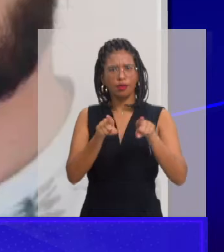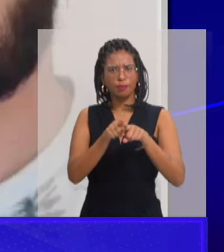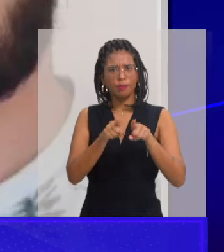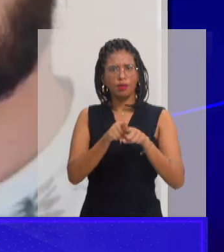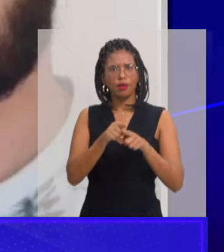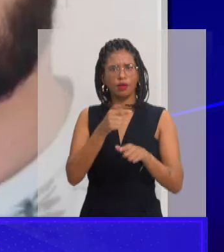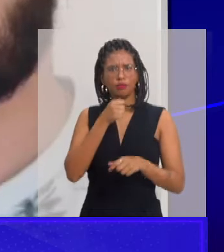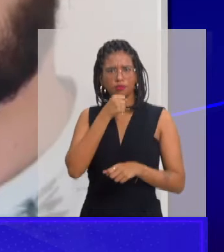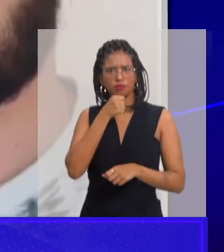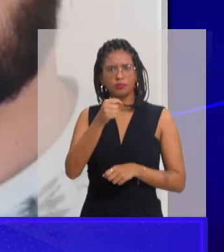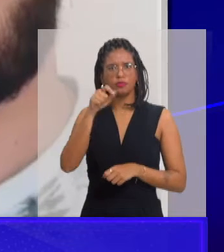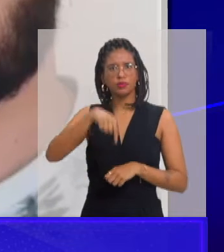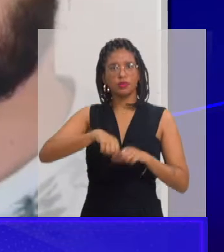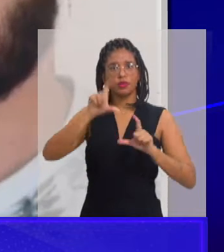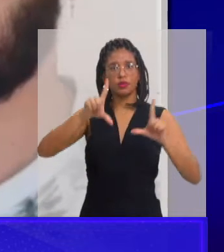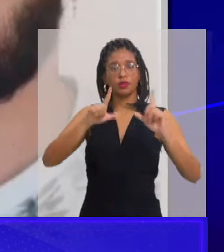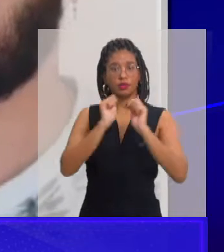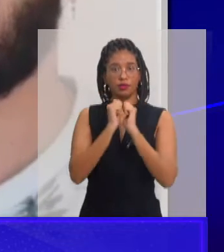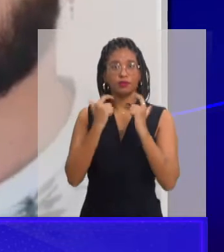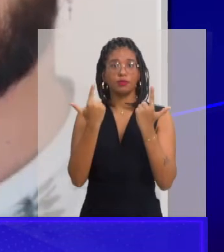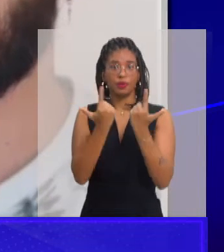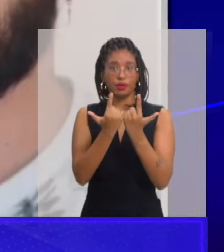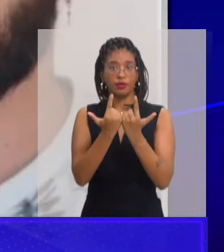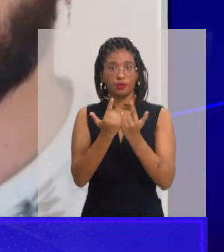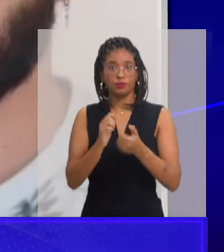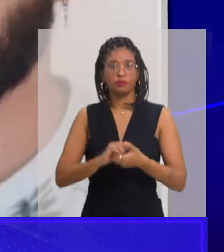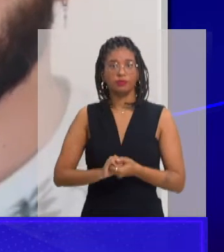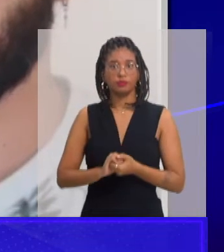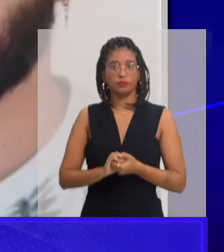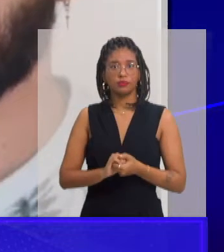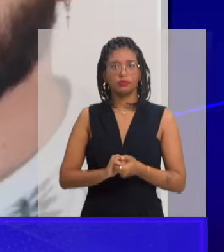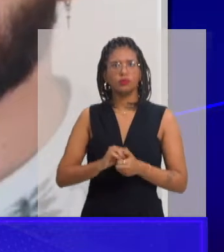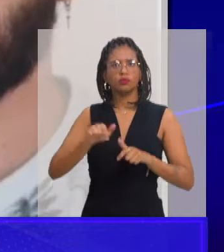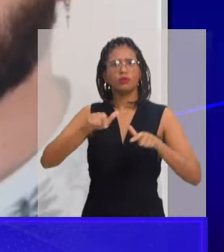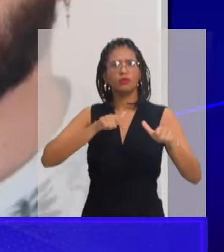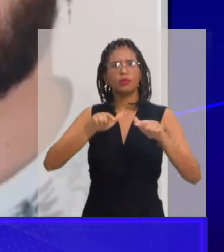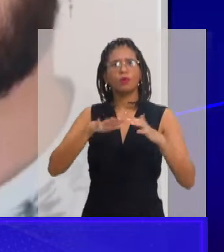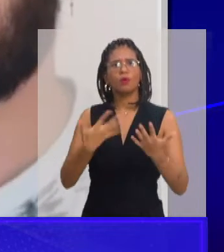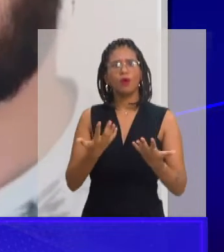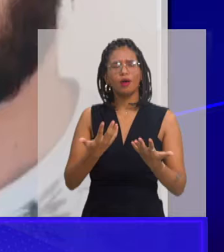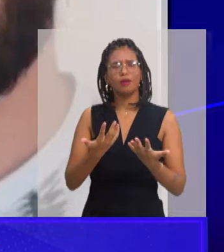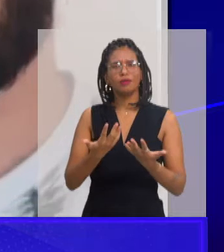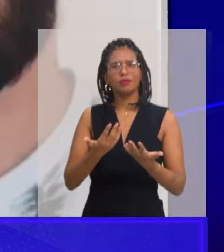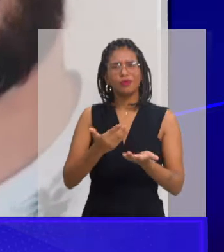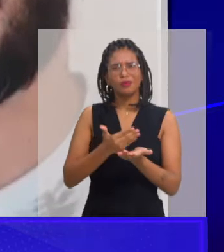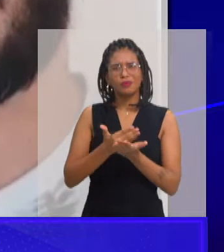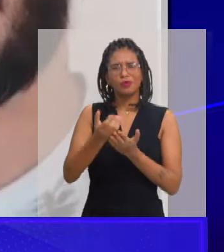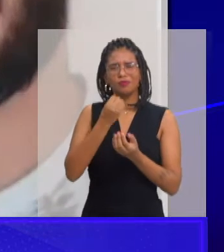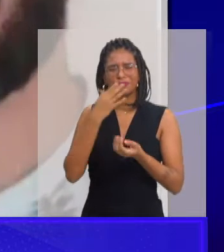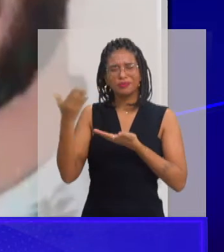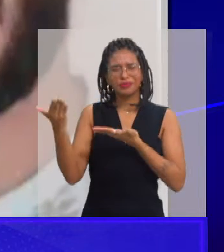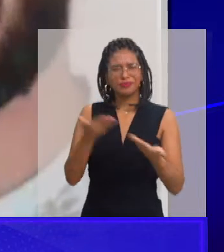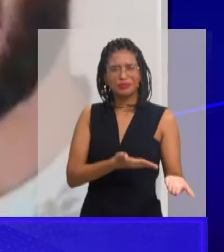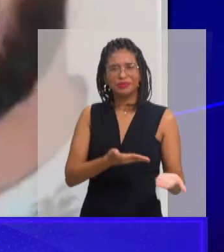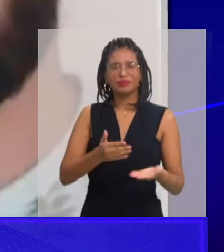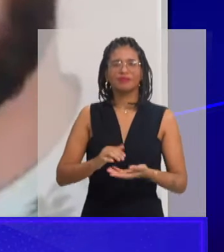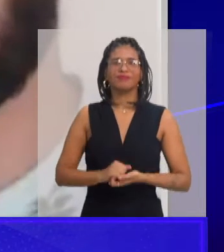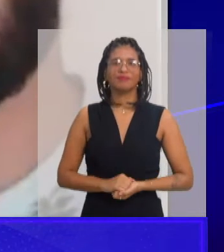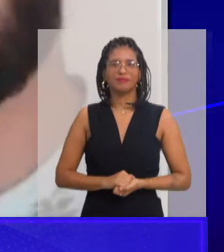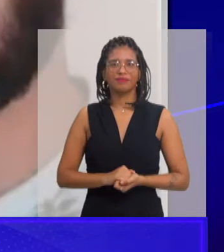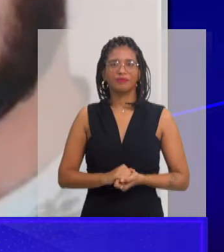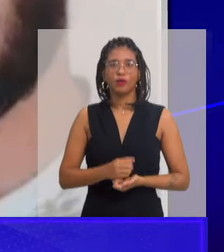Assembleia. O programa que você apresenta, Jader, bom dia, seja bem-vindo. Bom dia, obrigado